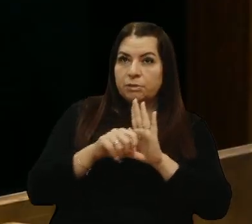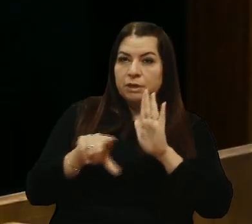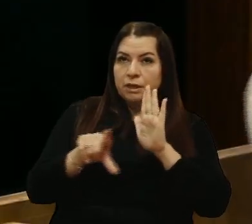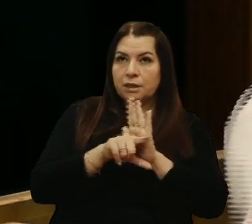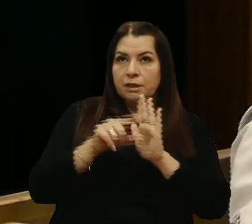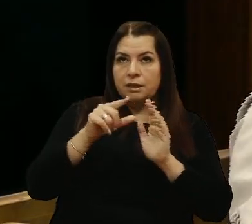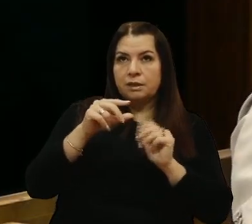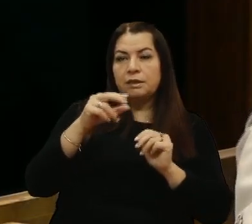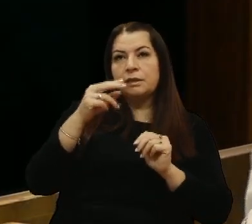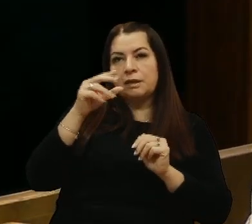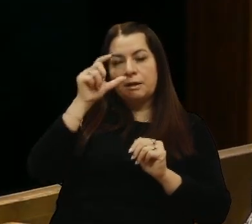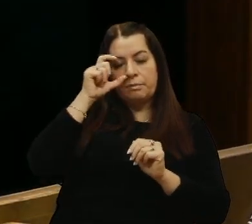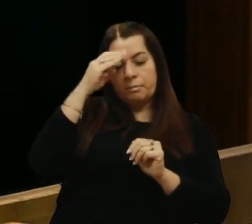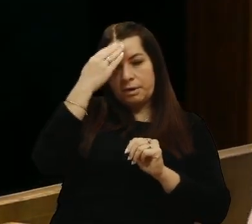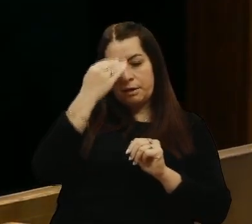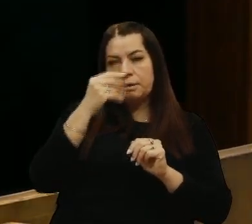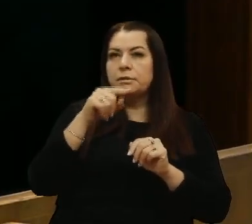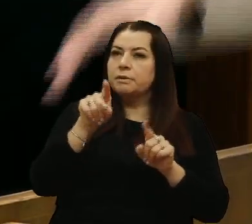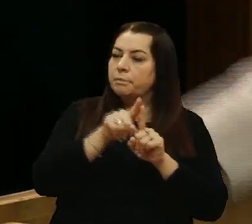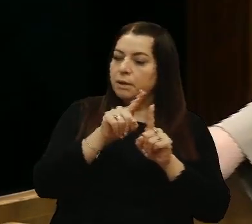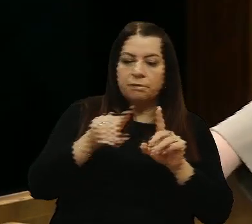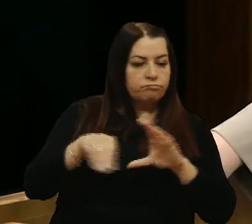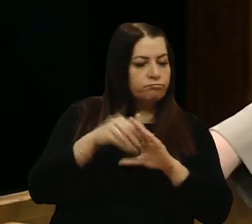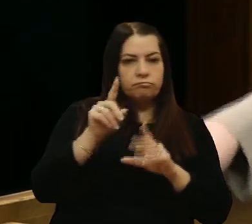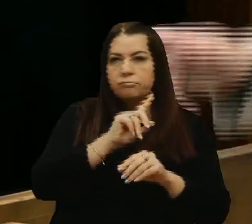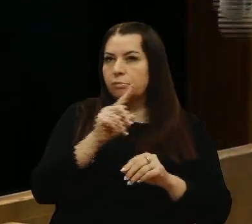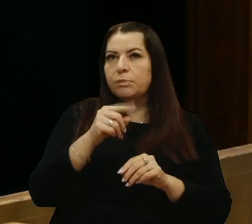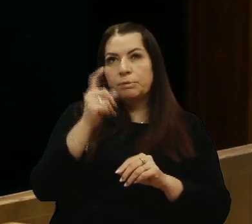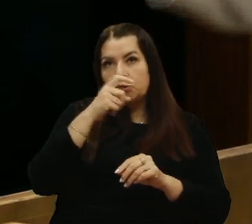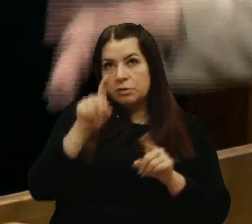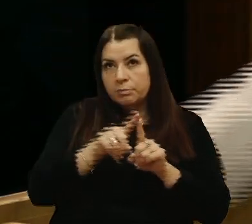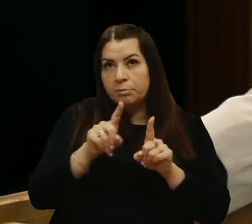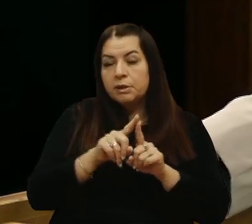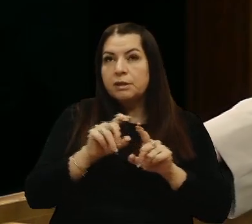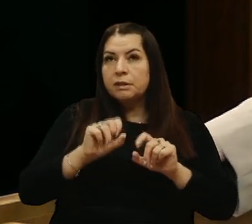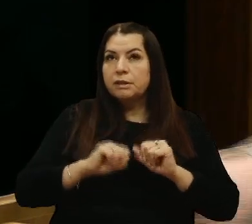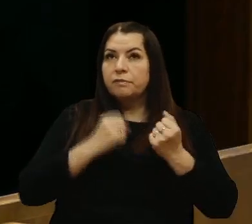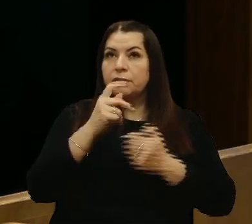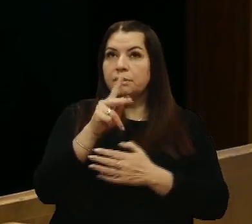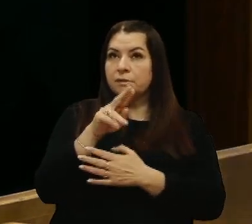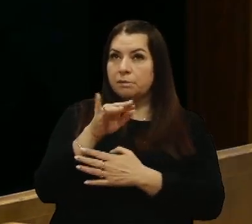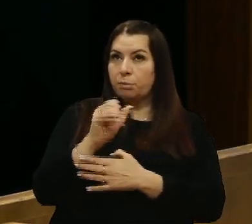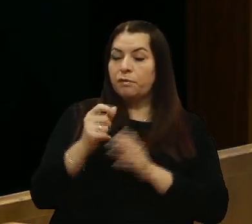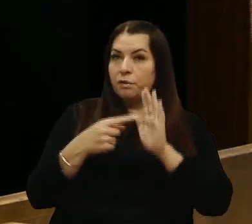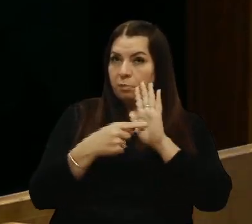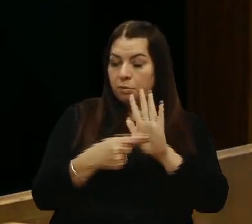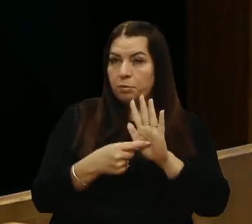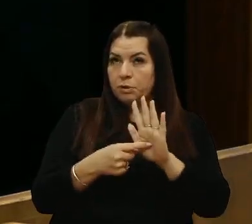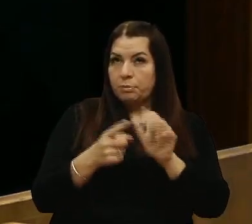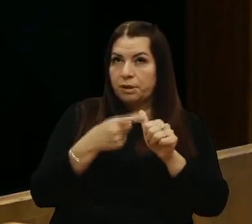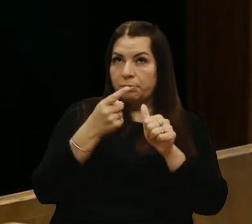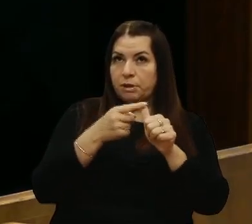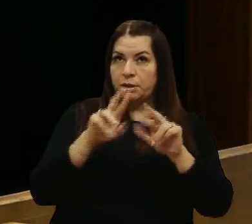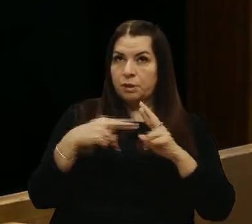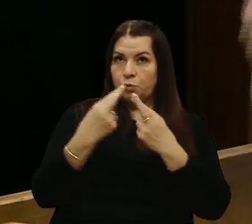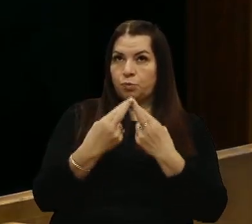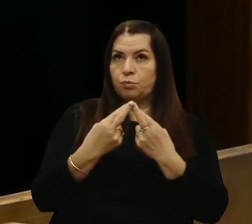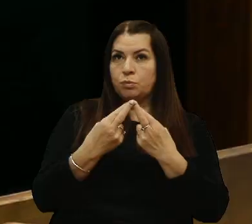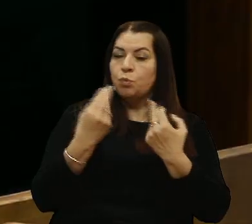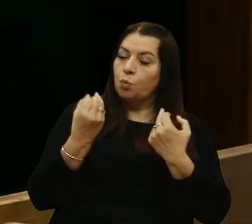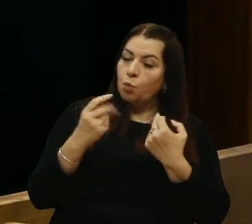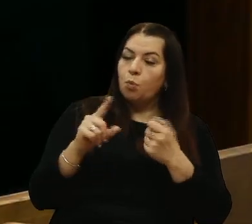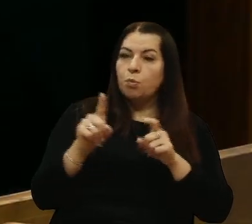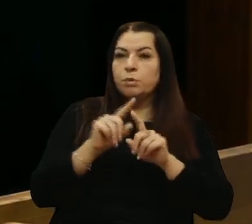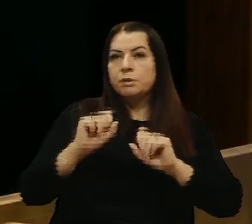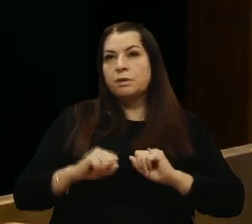Penha? Não vai poder. É mentira também. Então, nós estamos debatendo o seguinte: se a defesa prévia vai ser apresentada na primeira audiência ou se a